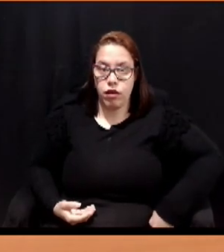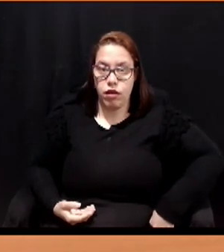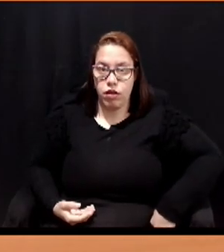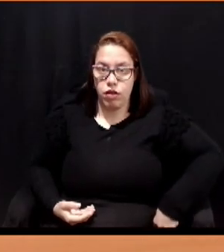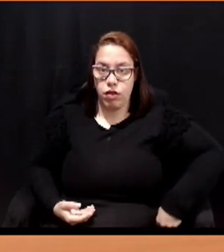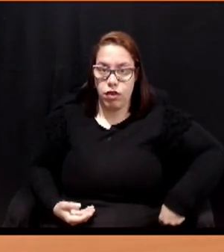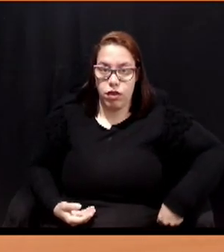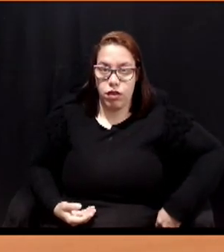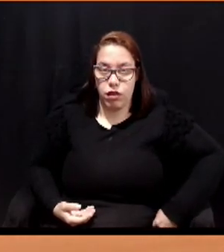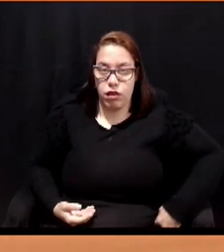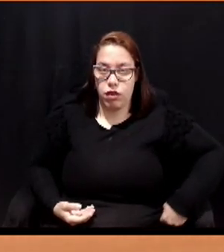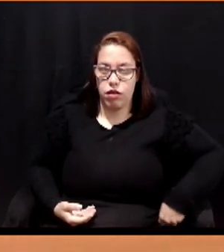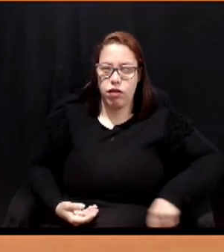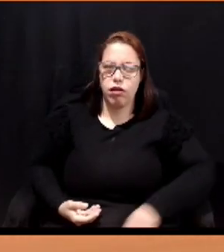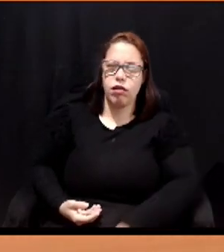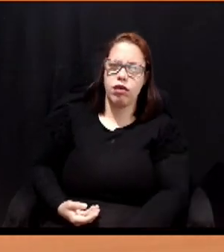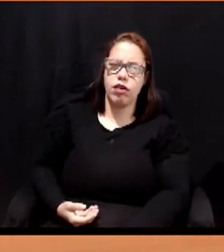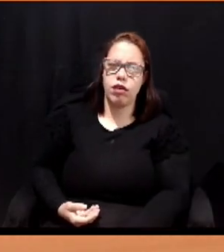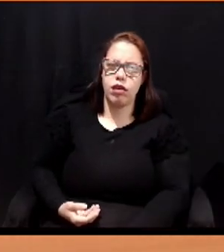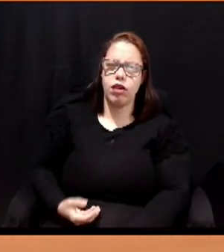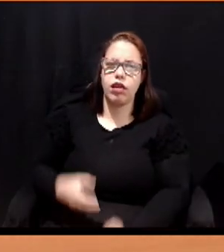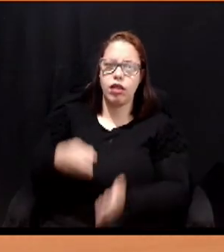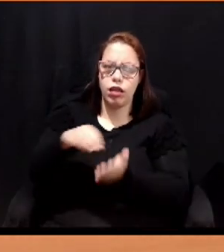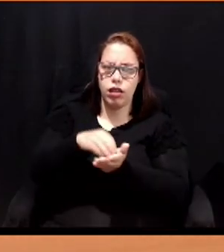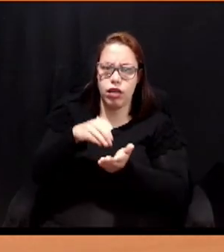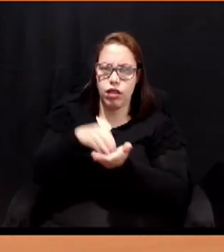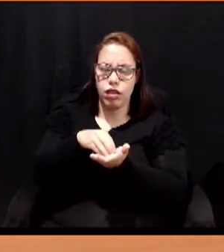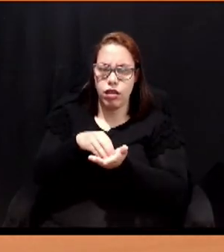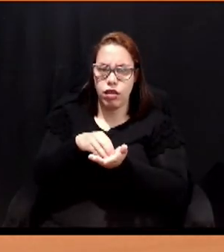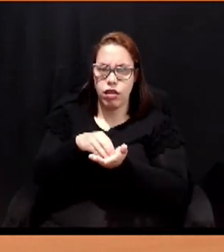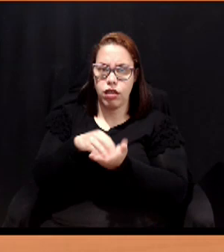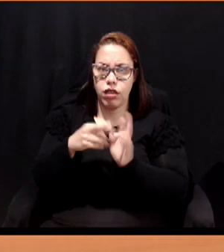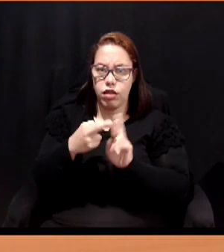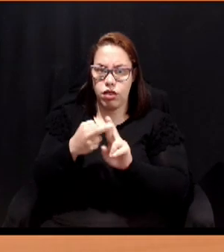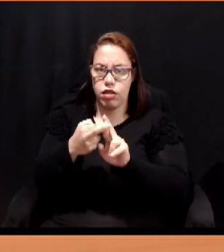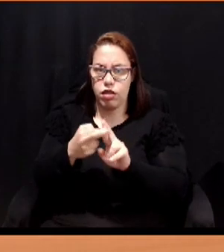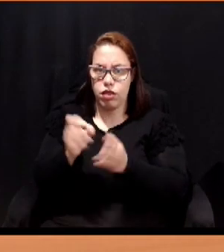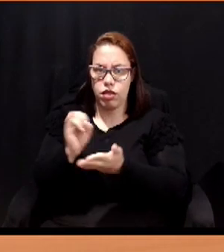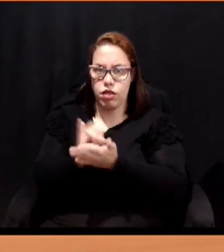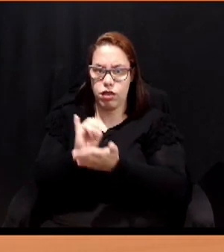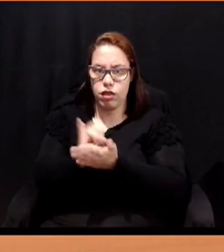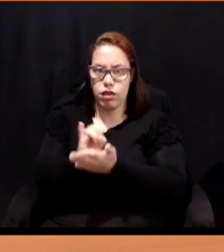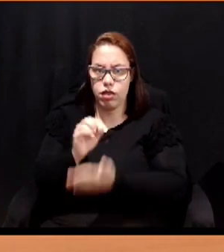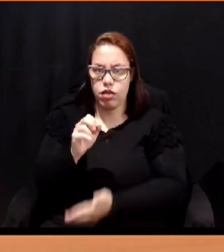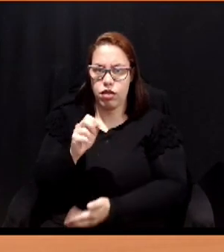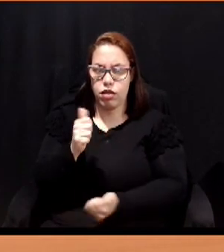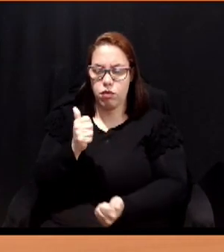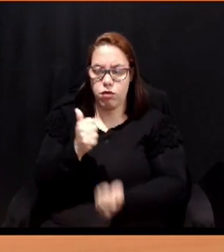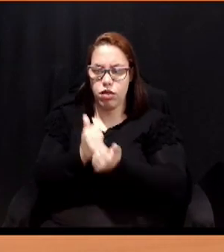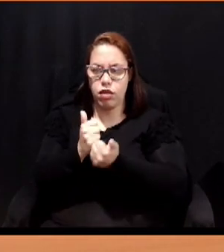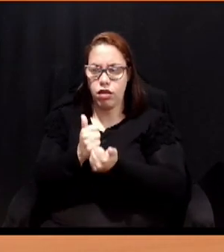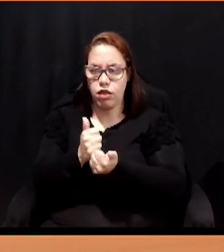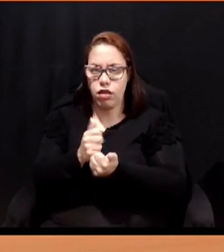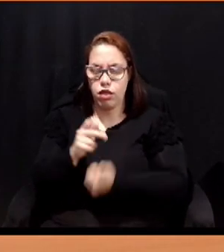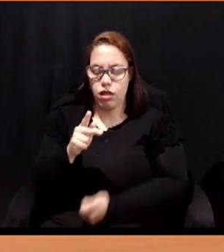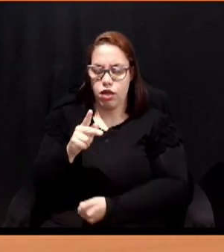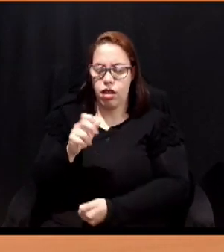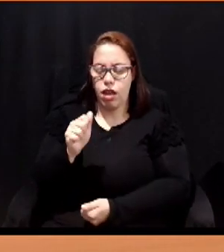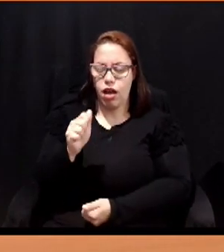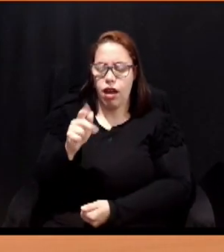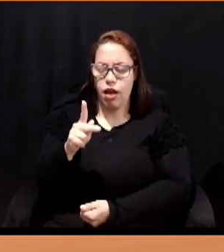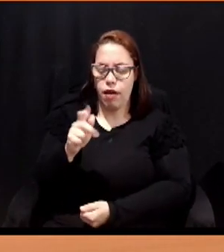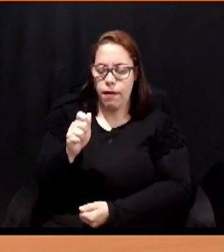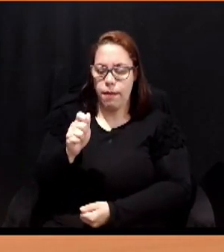Departamento, Centro de Referência de Migrante, Apatriado, e tem mais um nome que eu